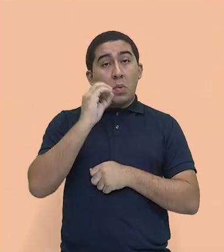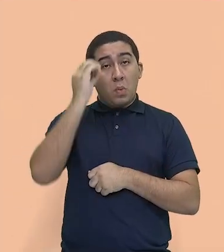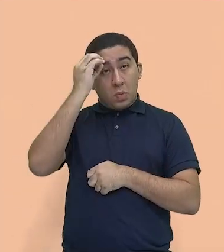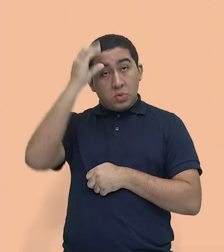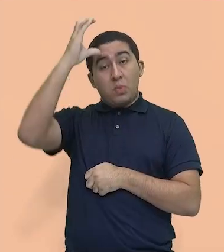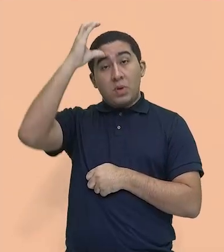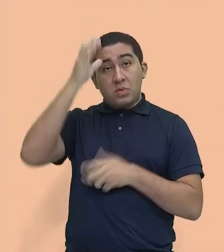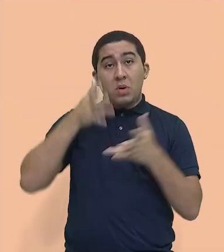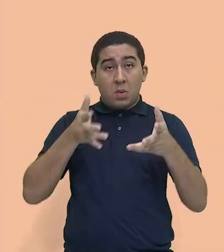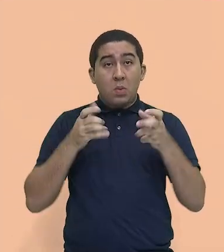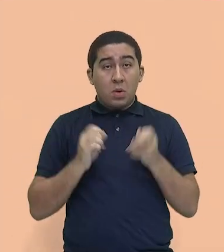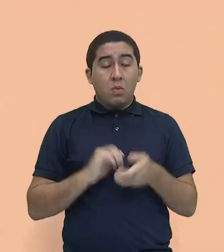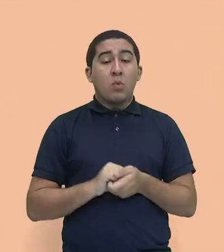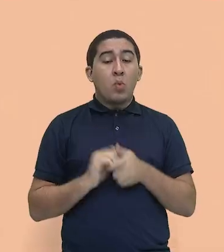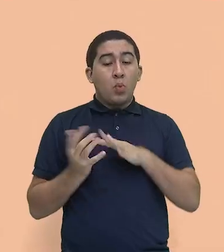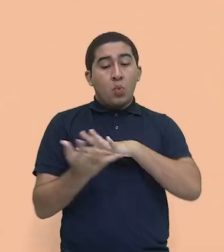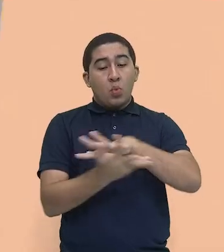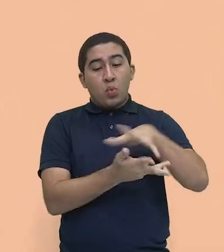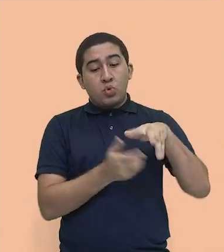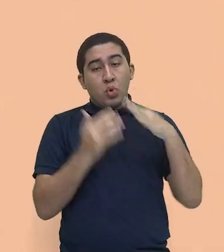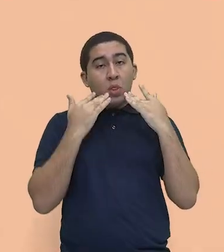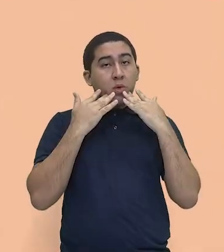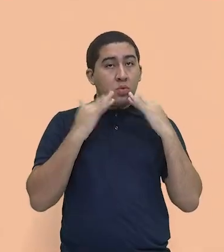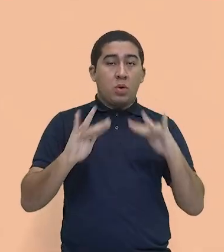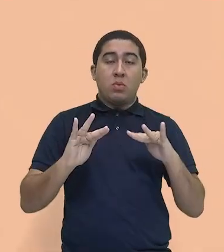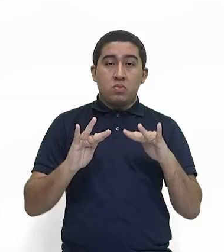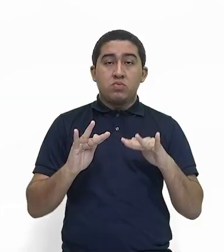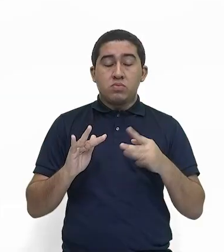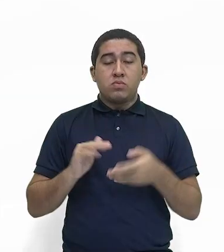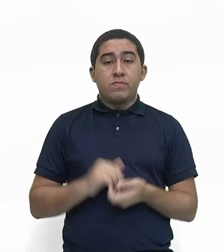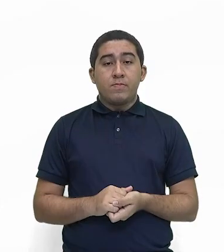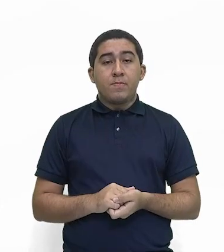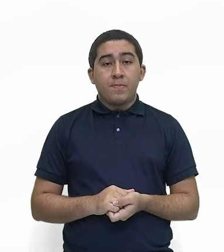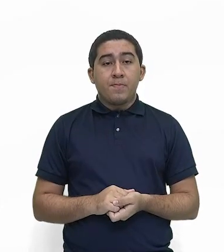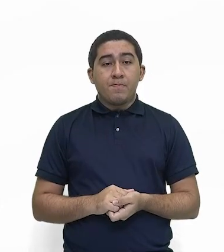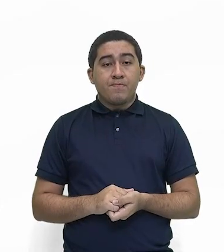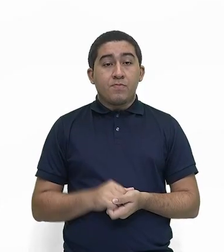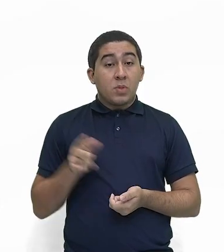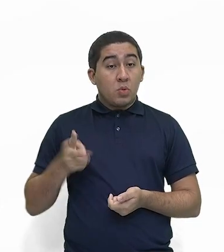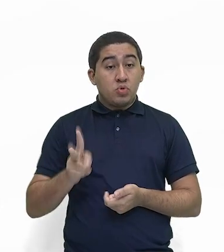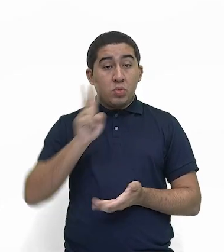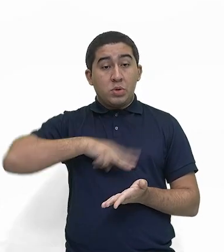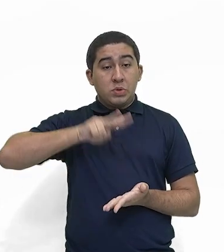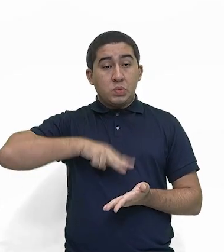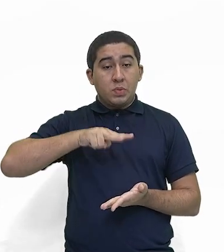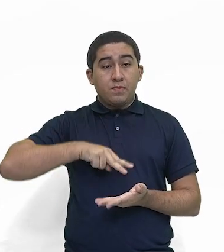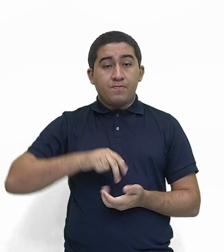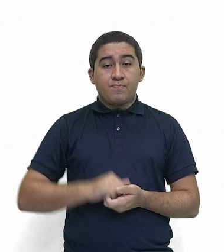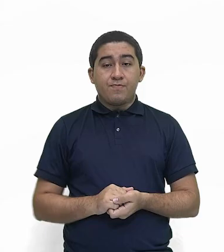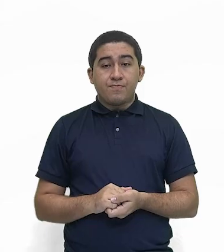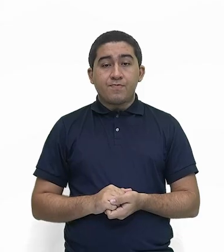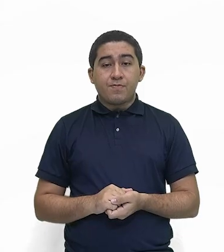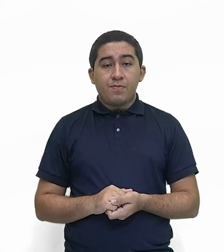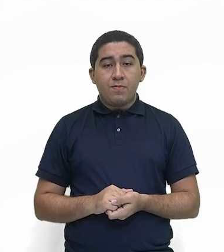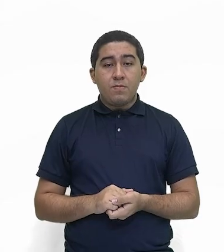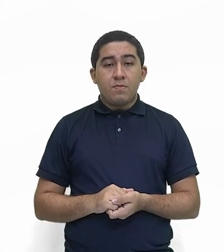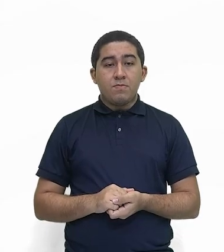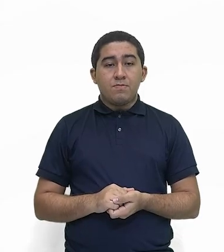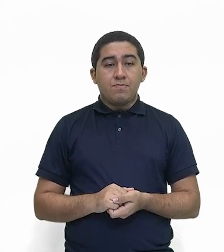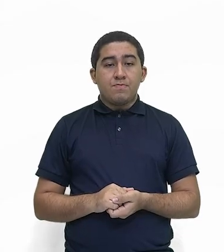vai buscar ali o mundo, no mundo natural, no que está aí, né, colocado. Então, vamos continuar a leitura, né? Então, ela